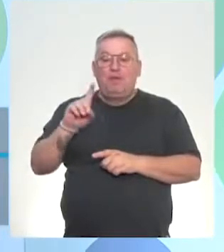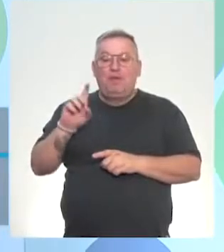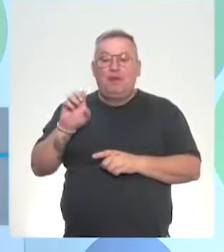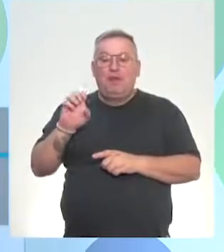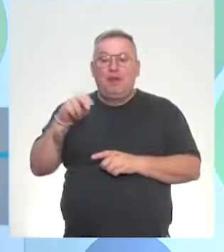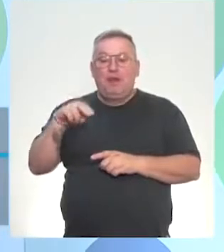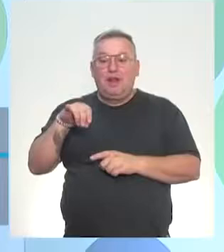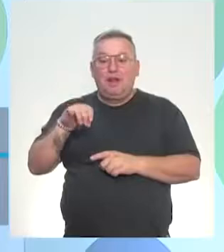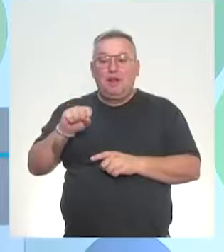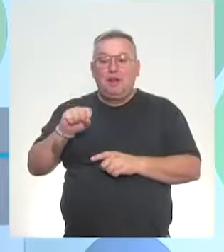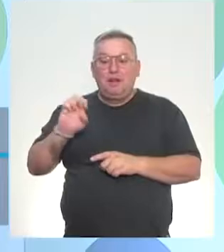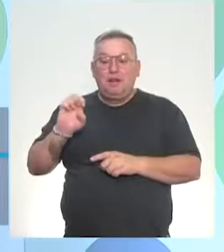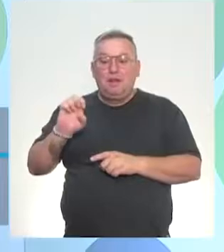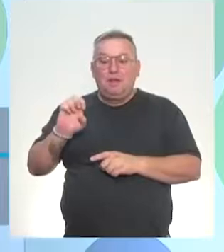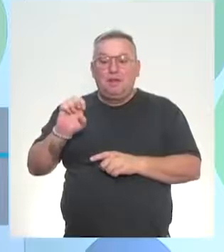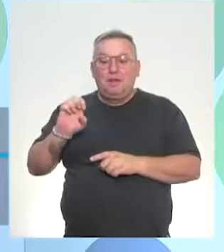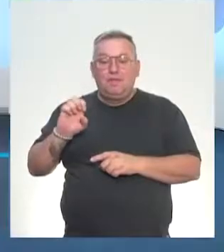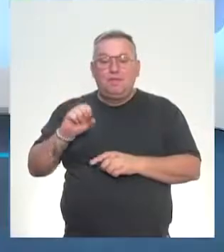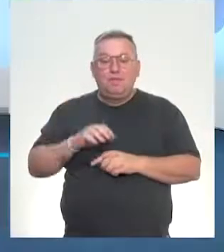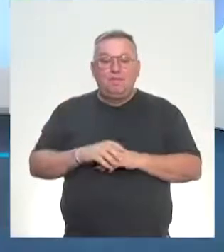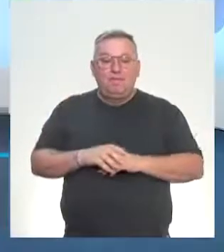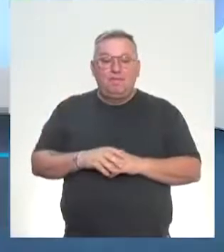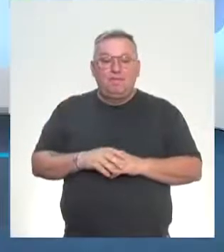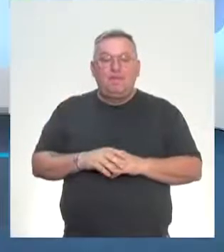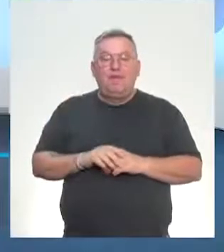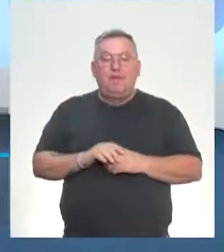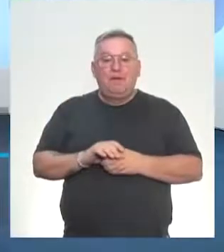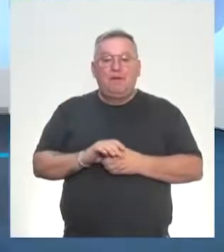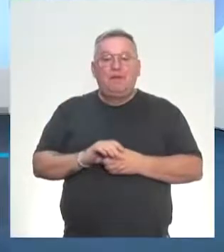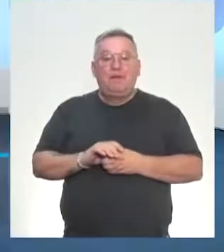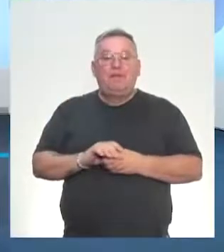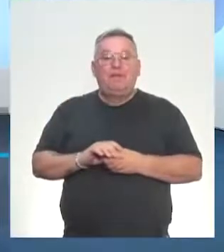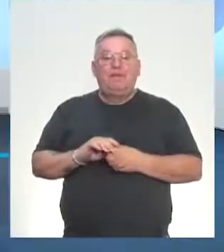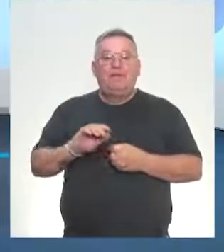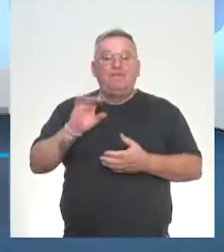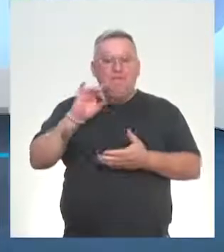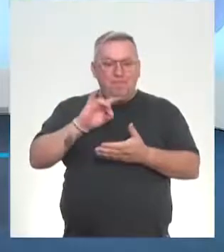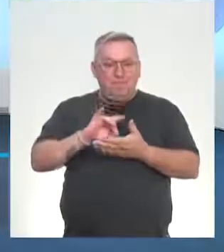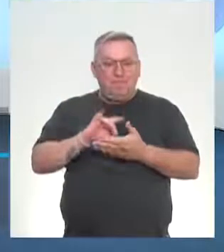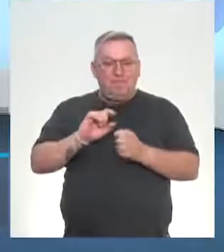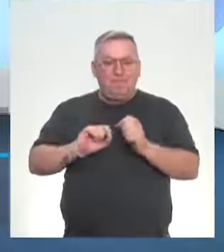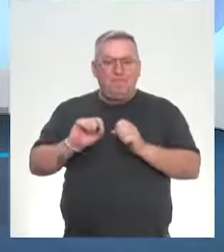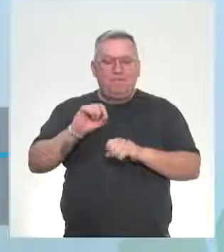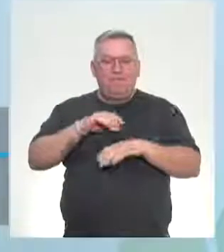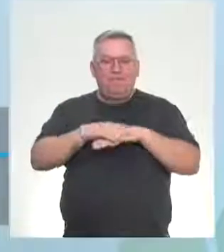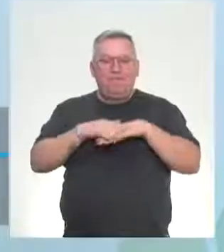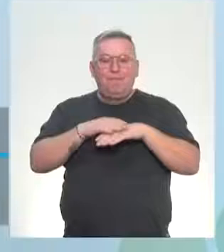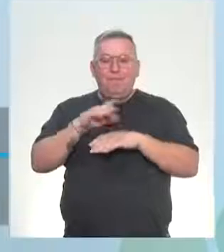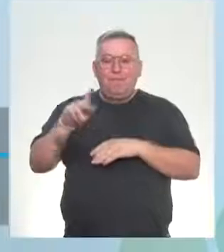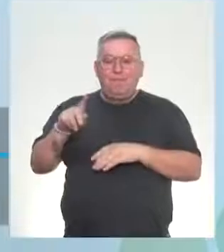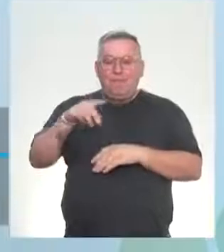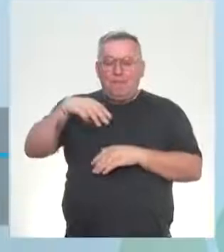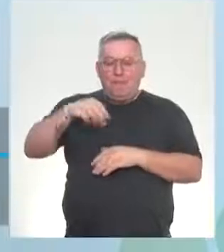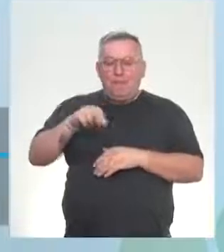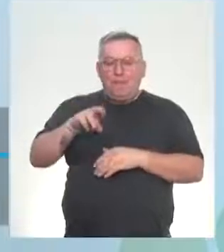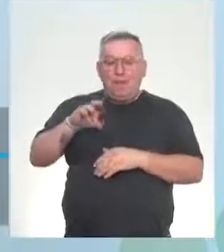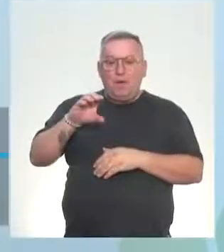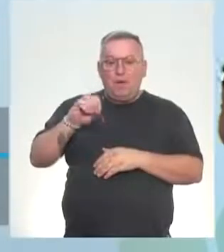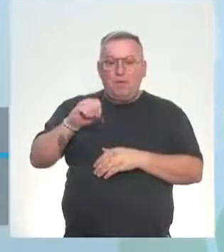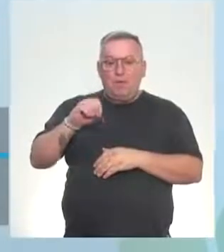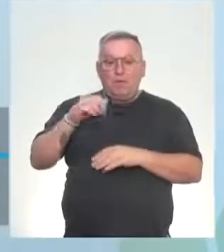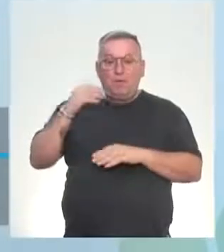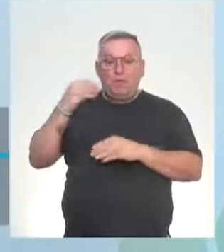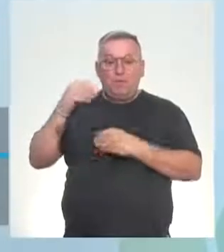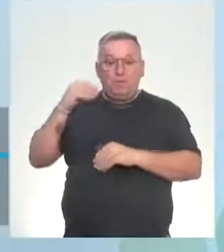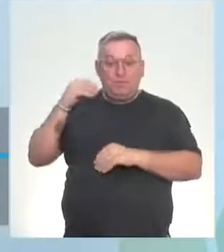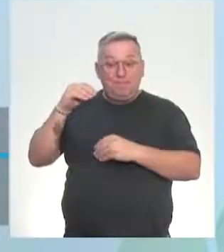não chorar, porque, na verdade, não tem muito o que fazer. Tá? Verdade. Então, assim, eu até conversei com o professor Mauro. Os memes,